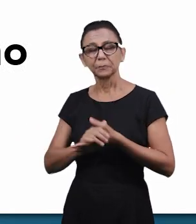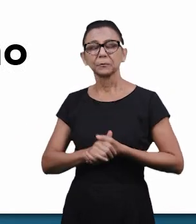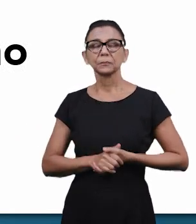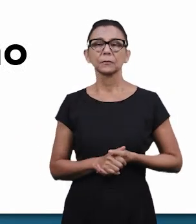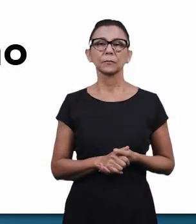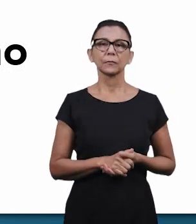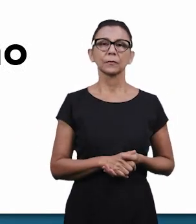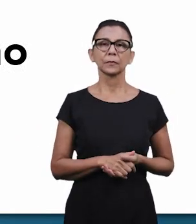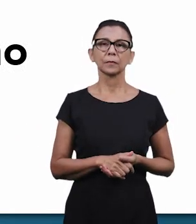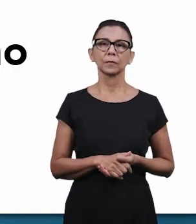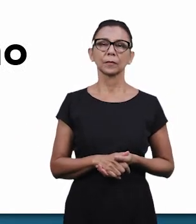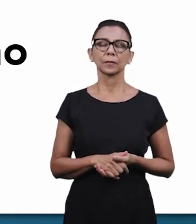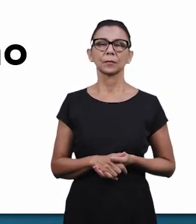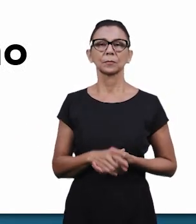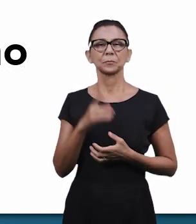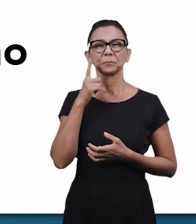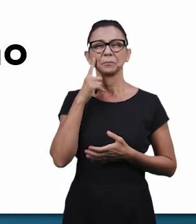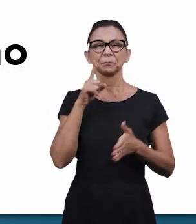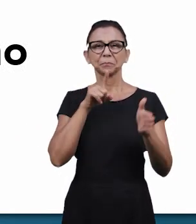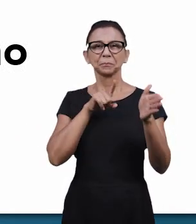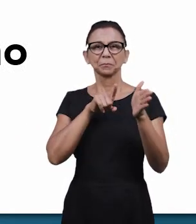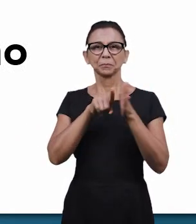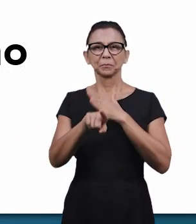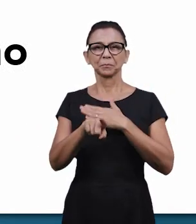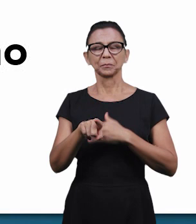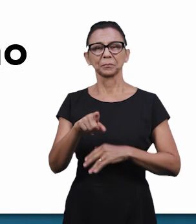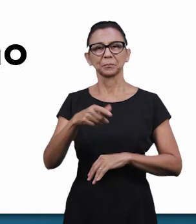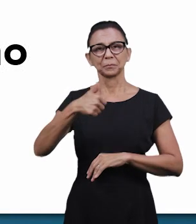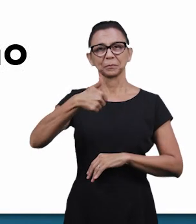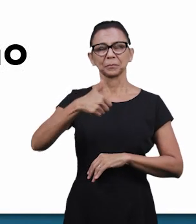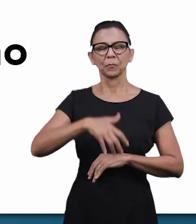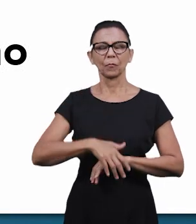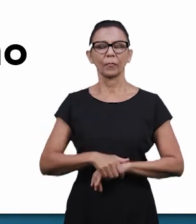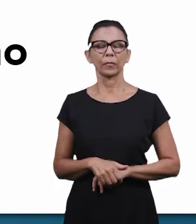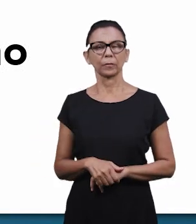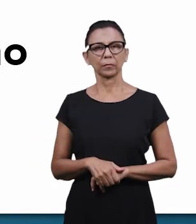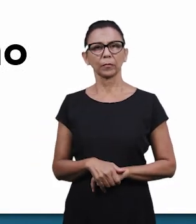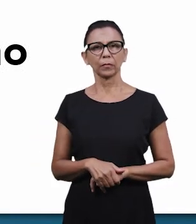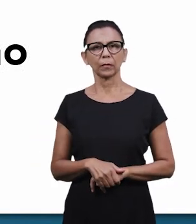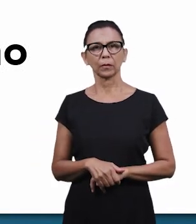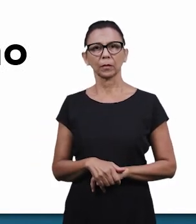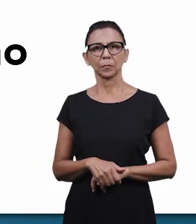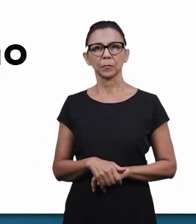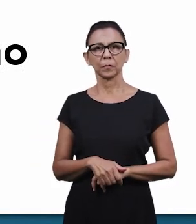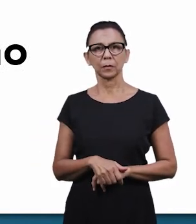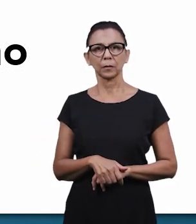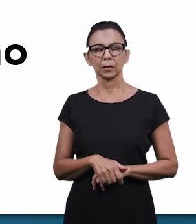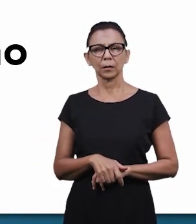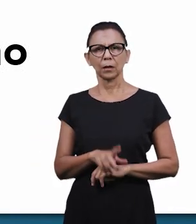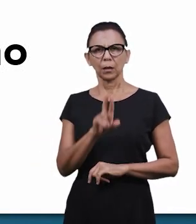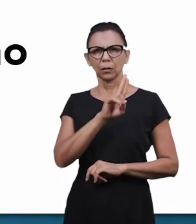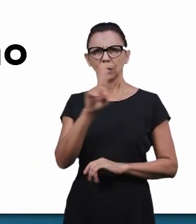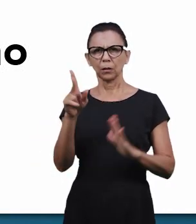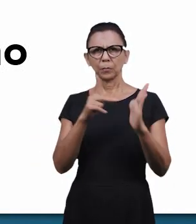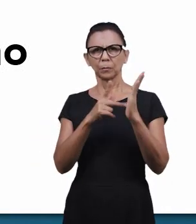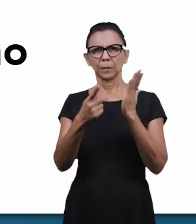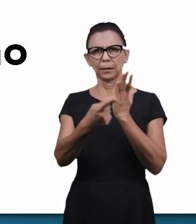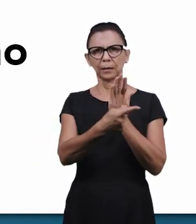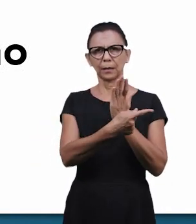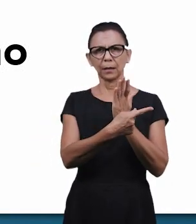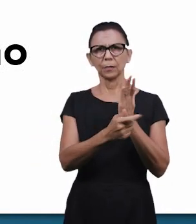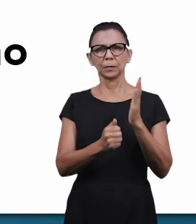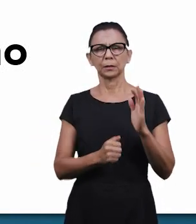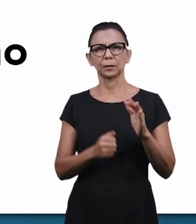boa. E vamos então à primeira pergunta, que é a seguinte: qual é o nome da parábola que está escrita